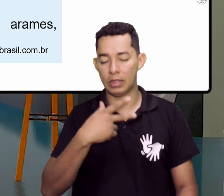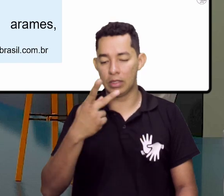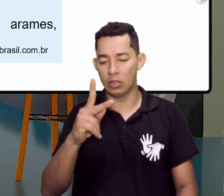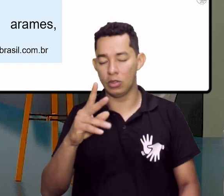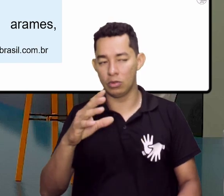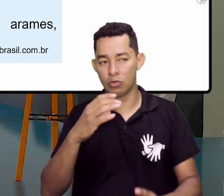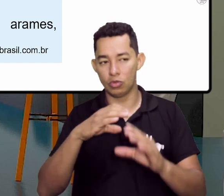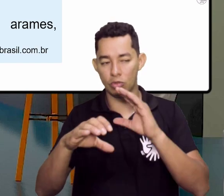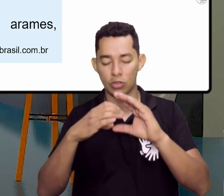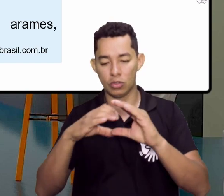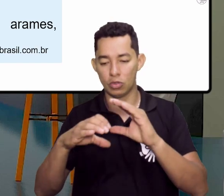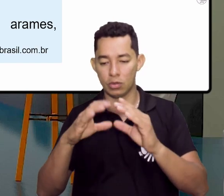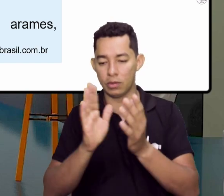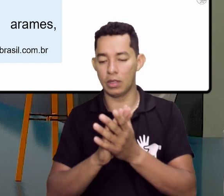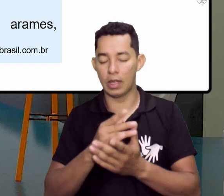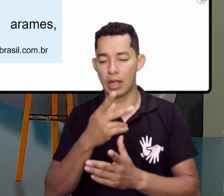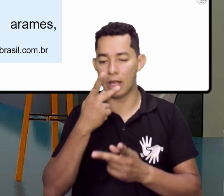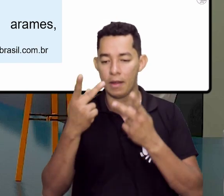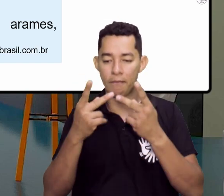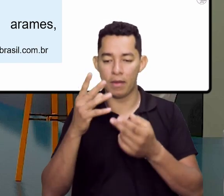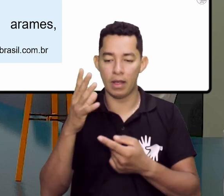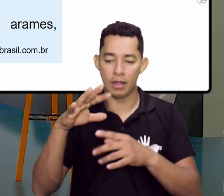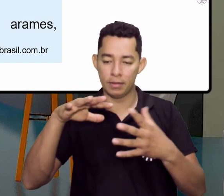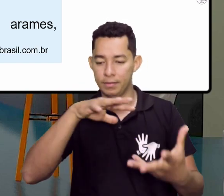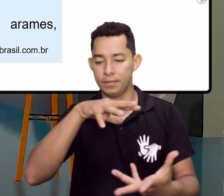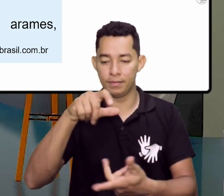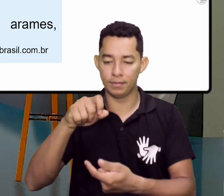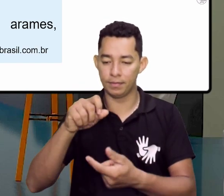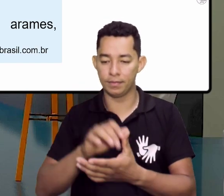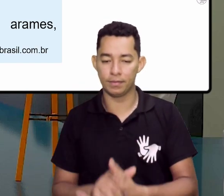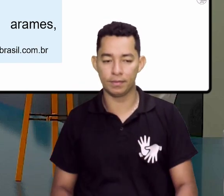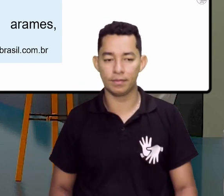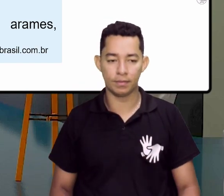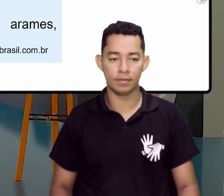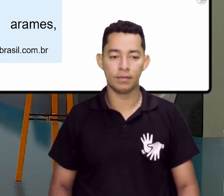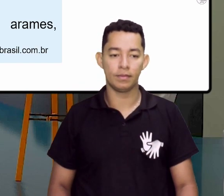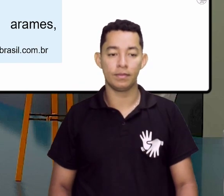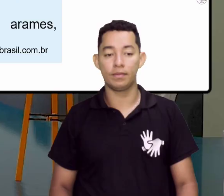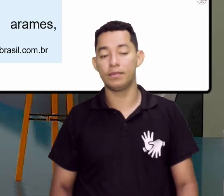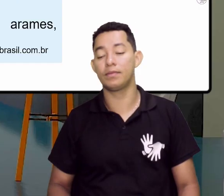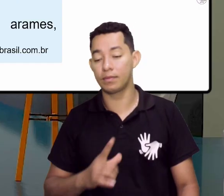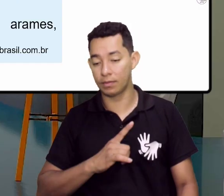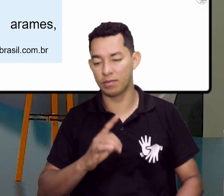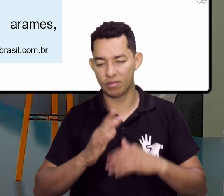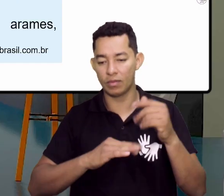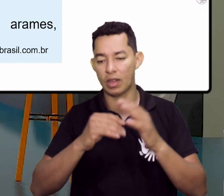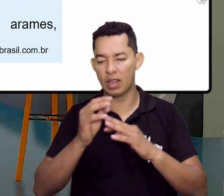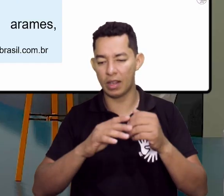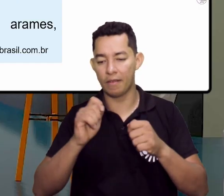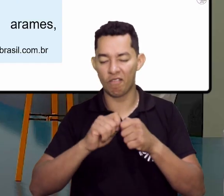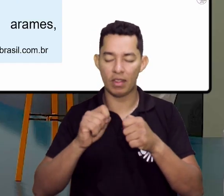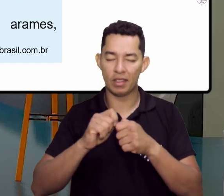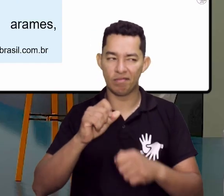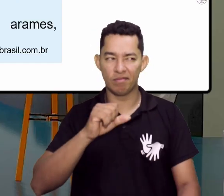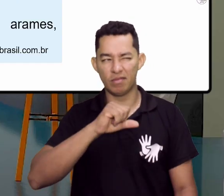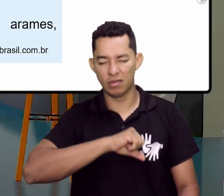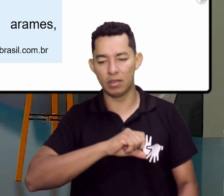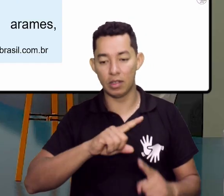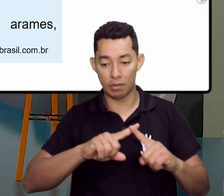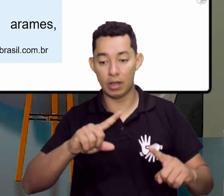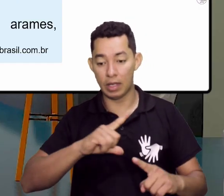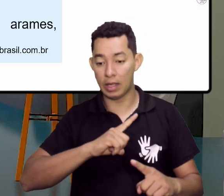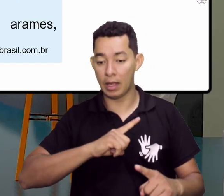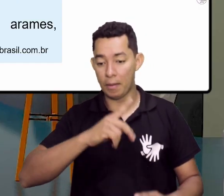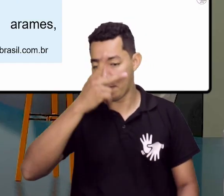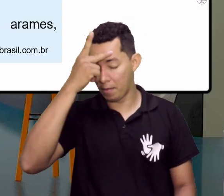sua maneira de falar do mundo. Porque tem artistas que fazem ali aquelas bobagens, mas tem pessoas que têm um compromisso